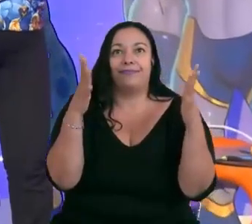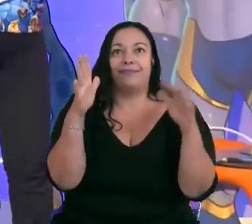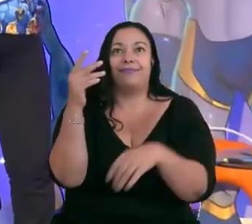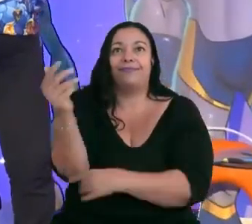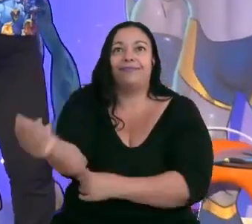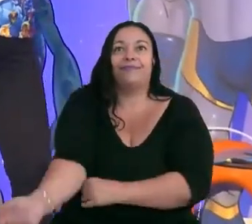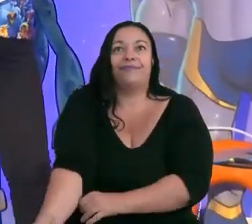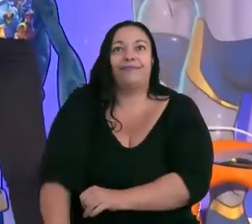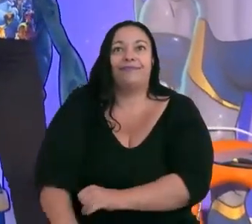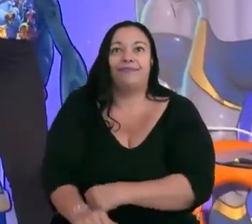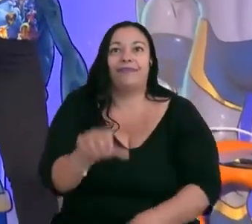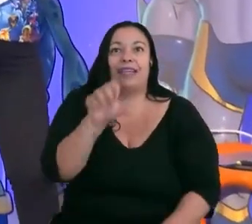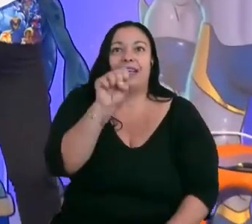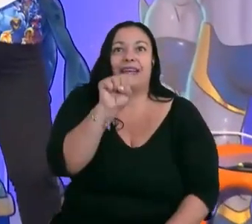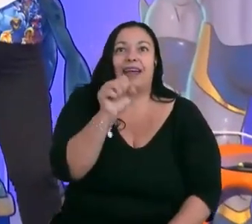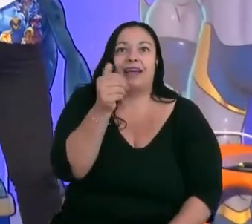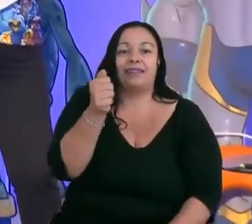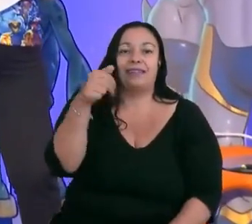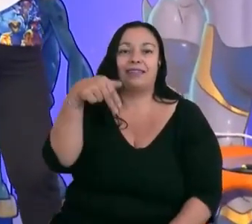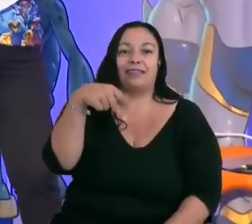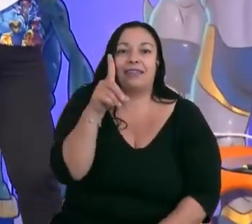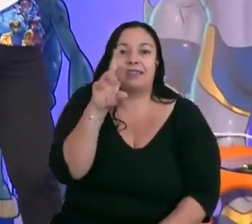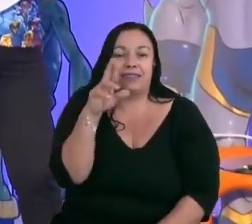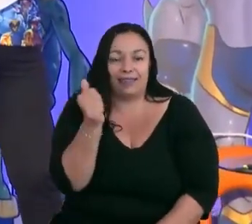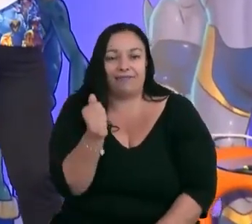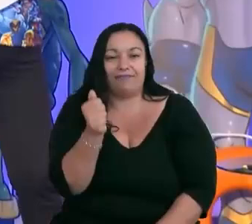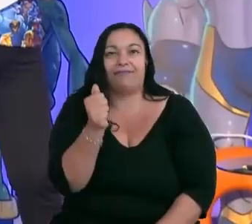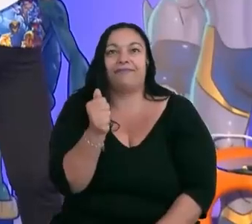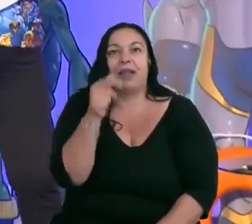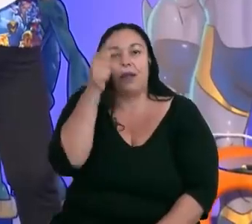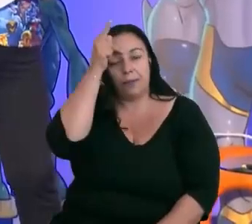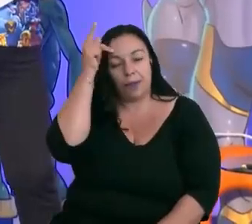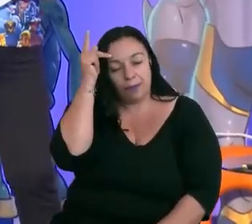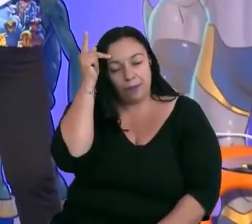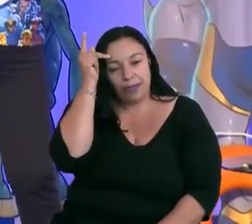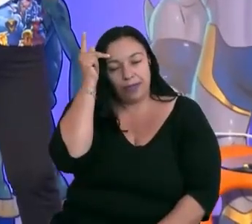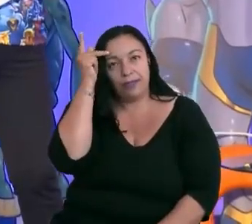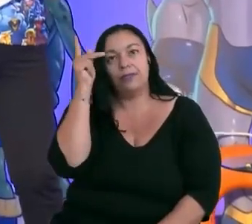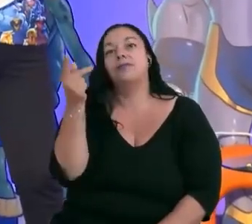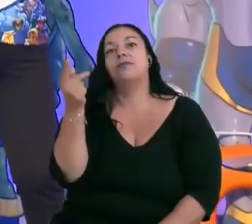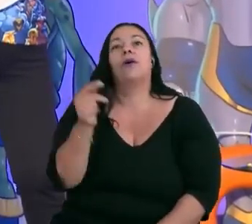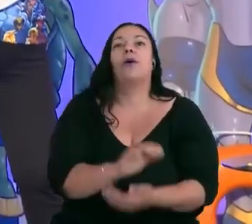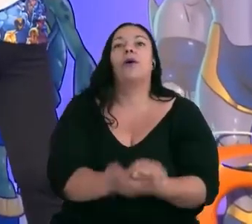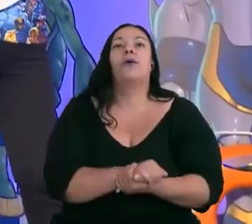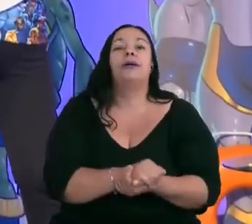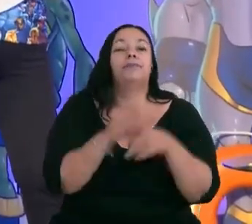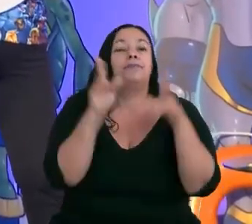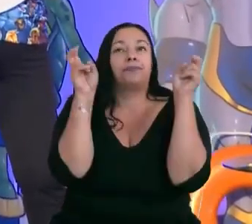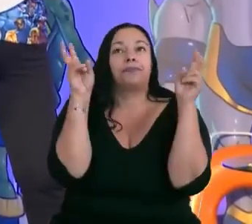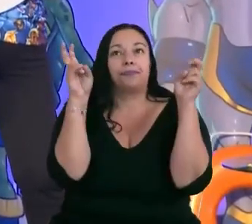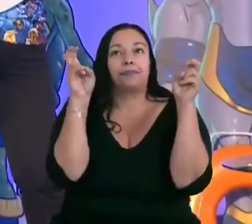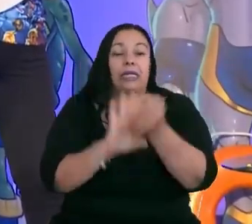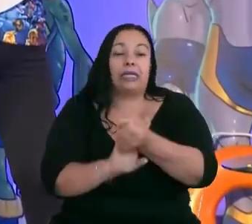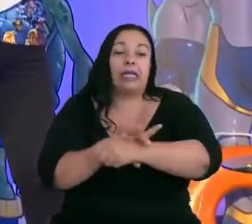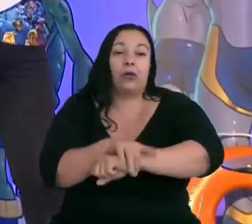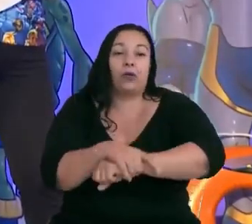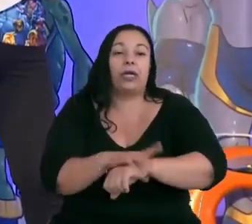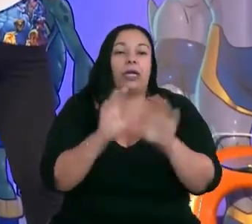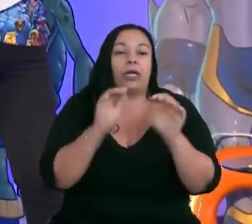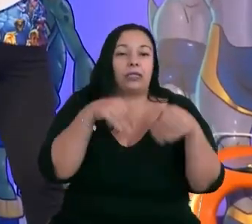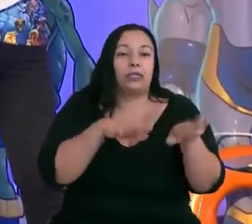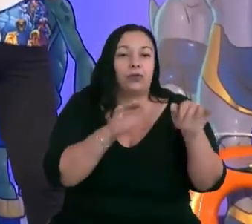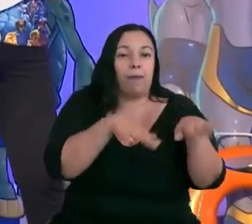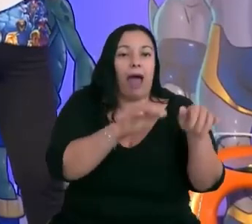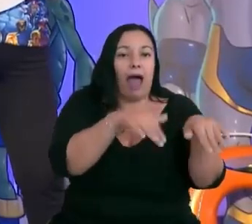A Sandra, gente, é uma pessoa muito, muito entendida sobre esse tema, sobre segurança aquática. E ela representa